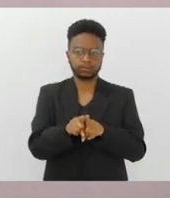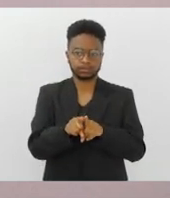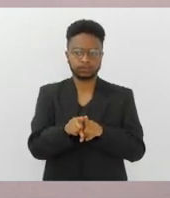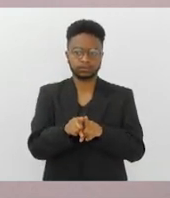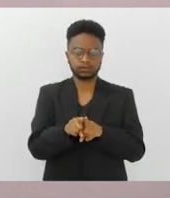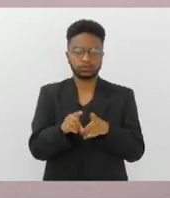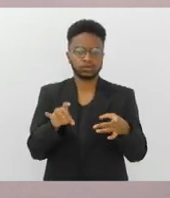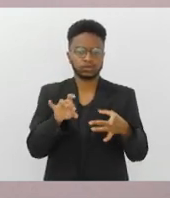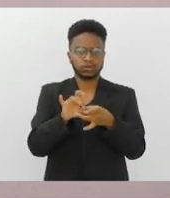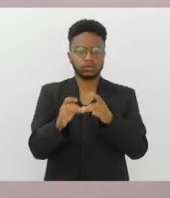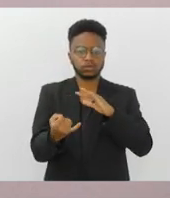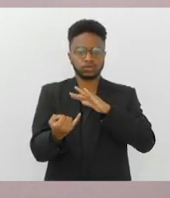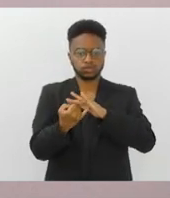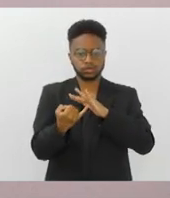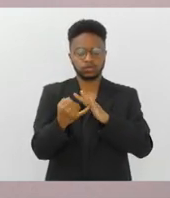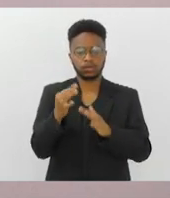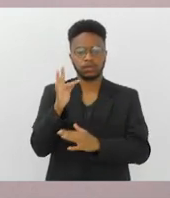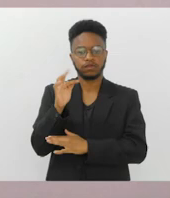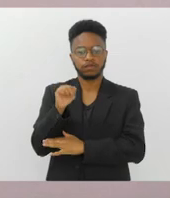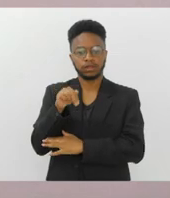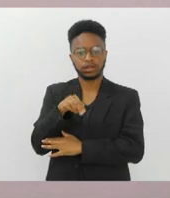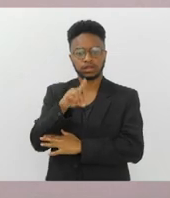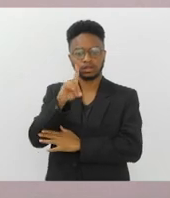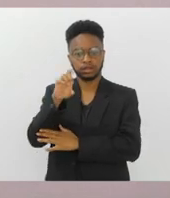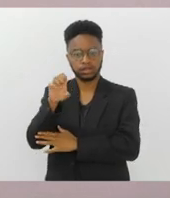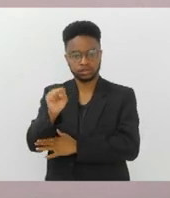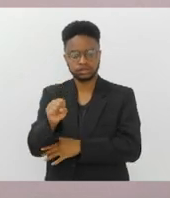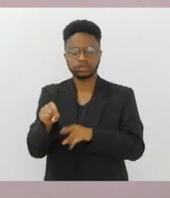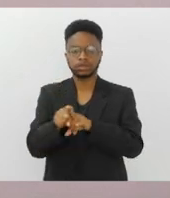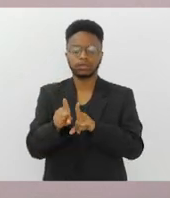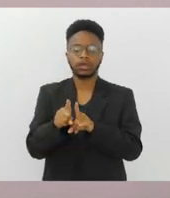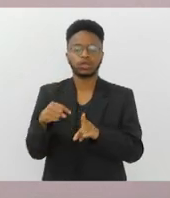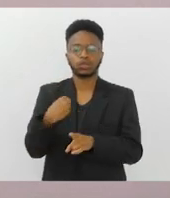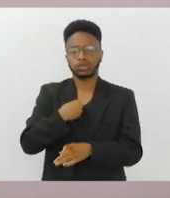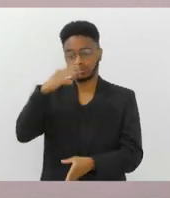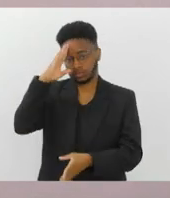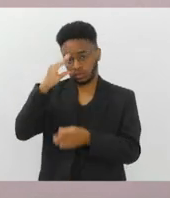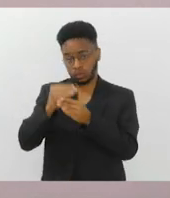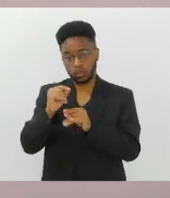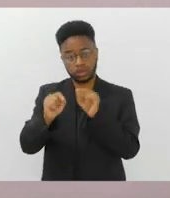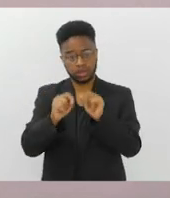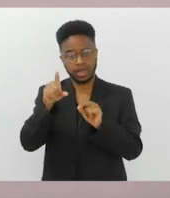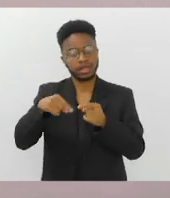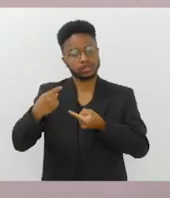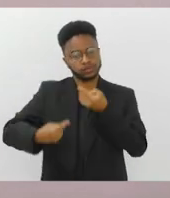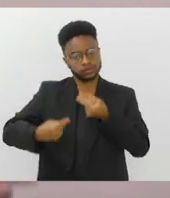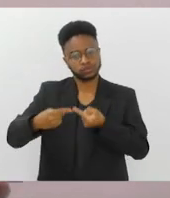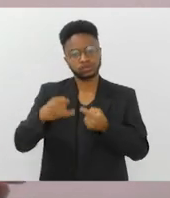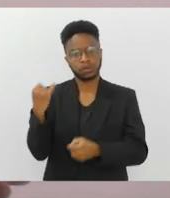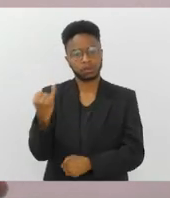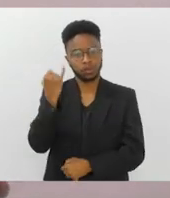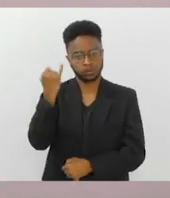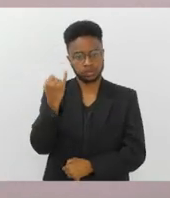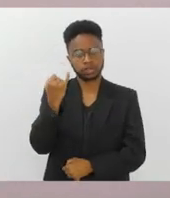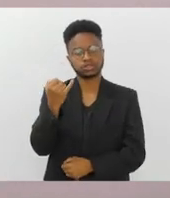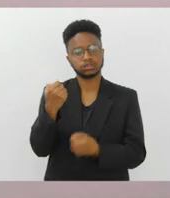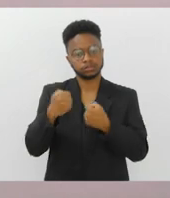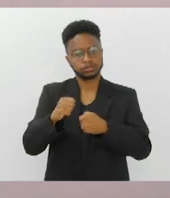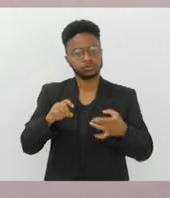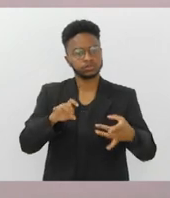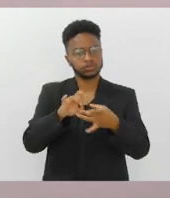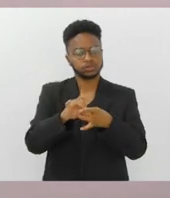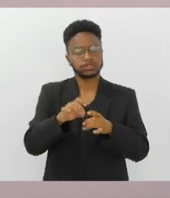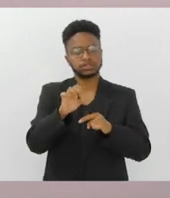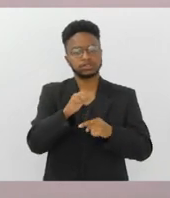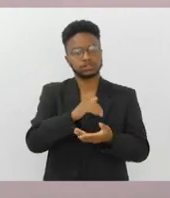pelo Instituto Fernandes Figueira, mas a gente entende também como um debate importante a ser assumido pela Secretaria